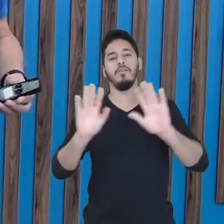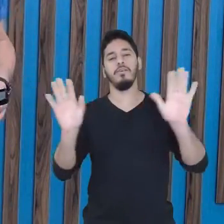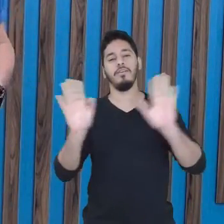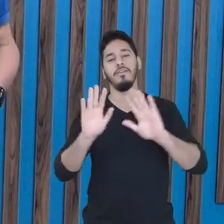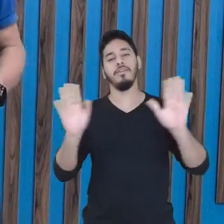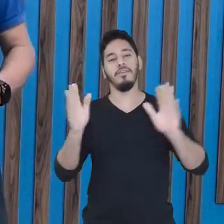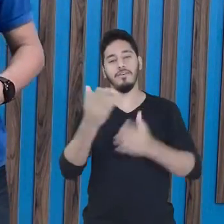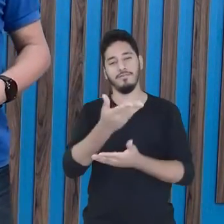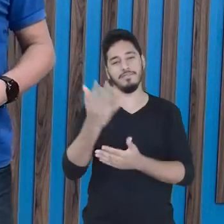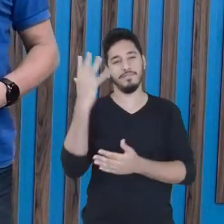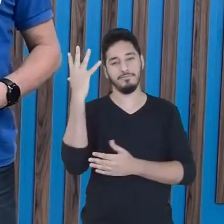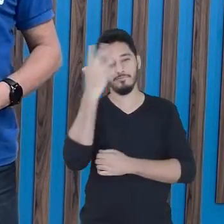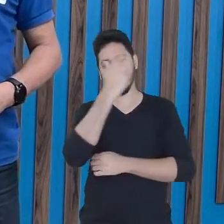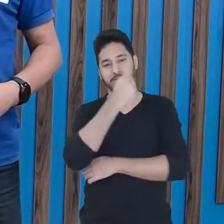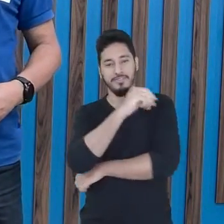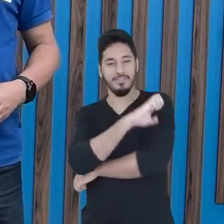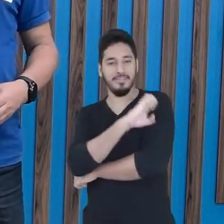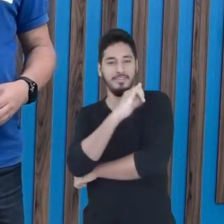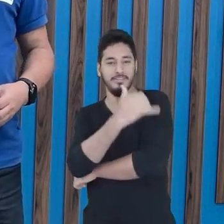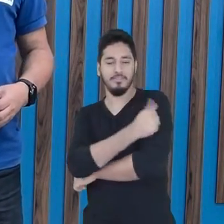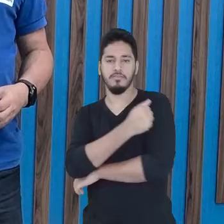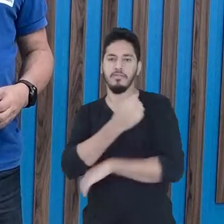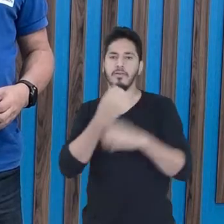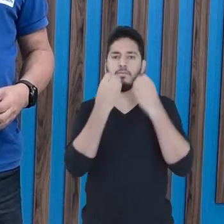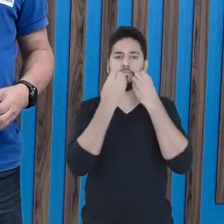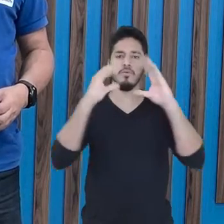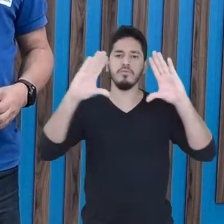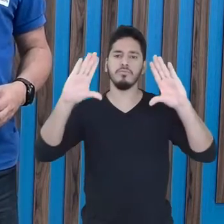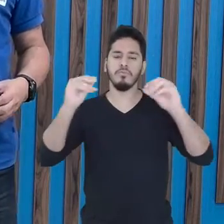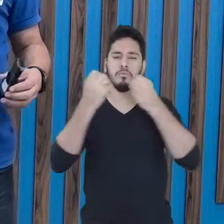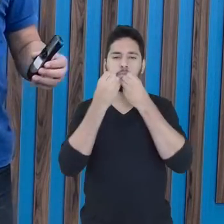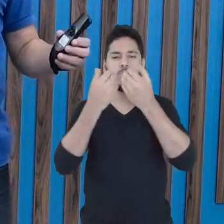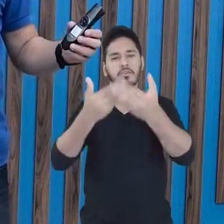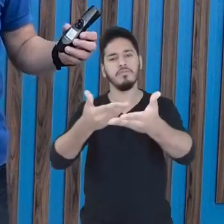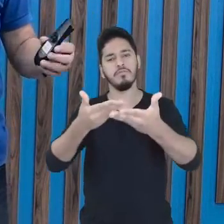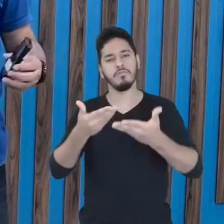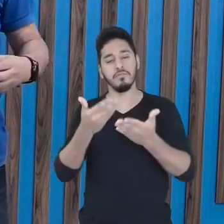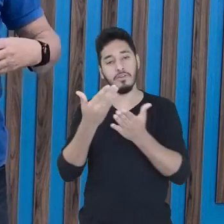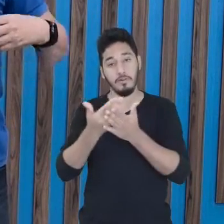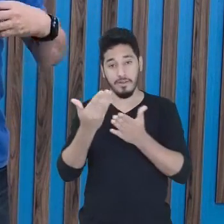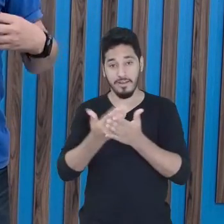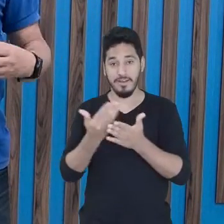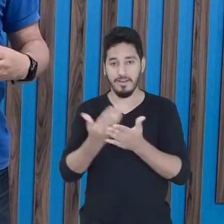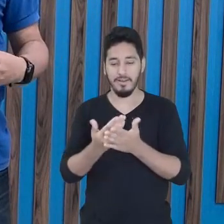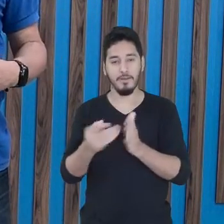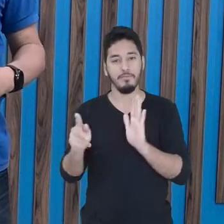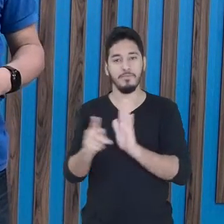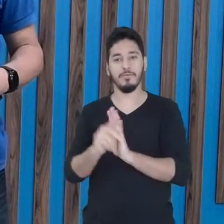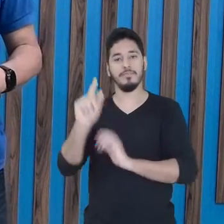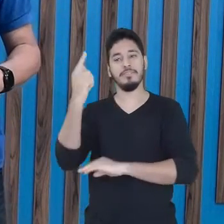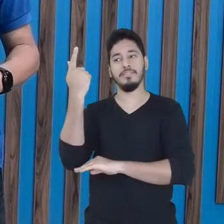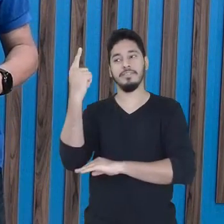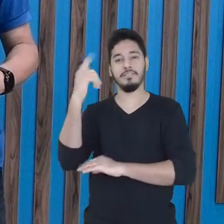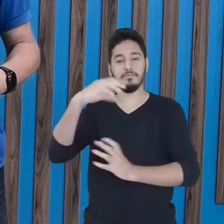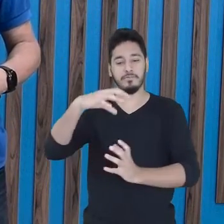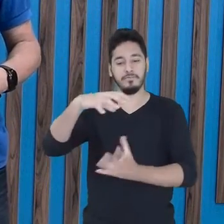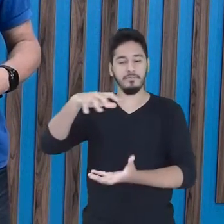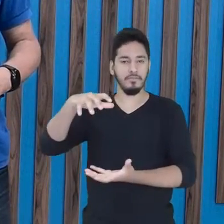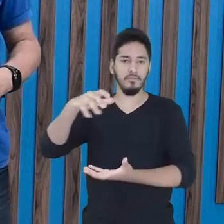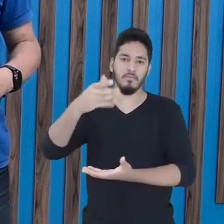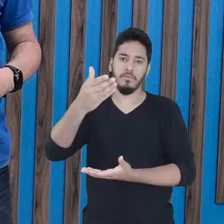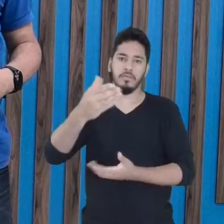povo bonito da EJA, boa noite, sejam bem-vindos a mais uma aula de Geografia para